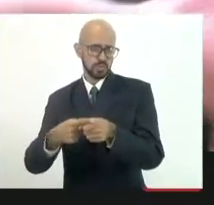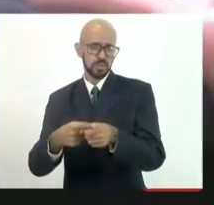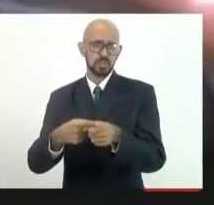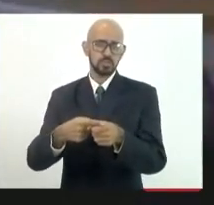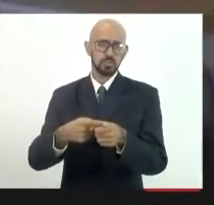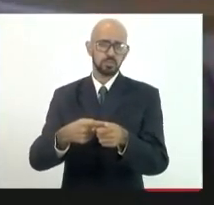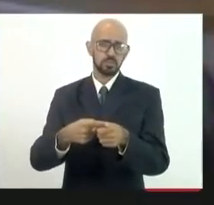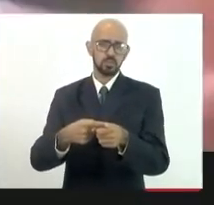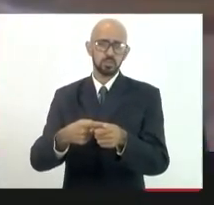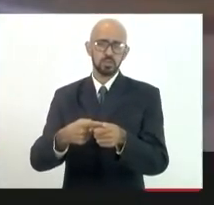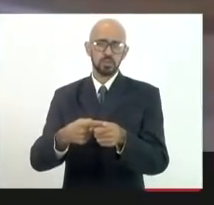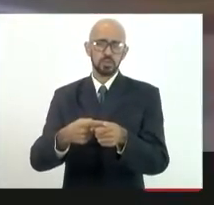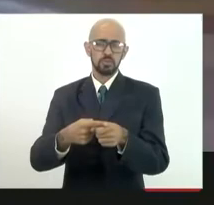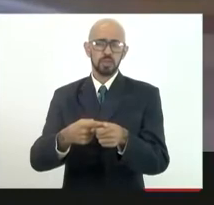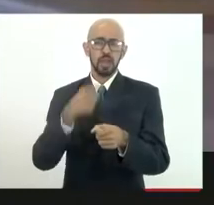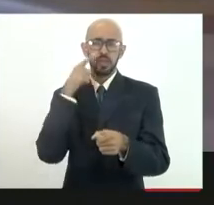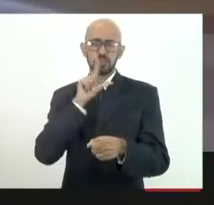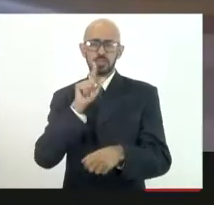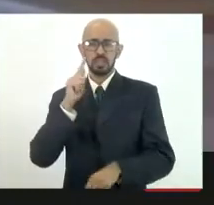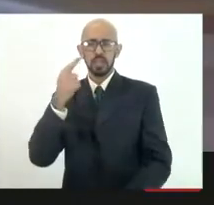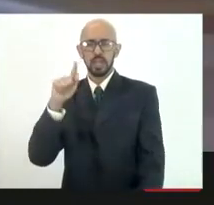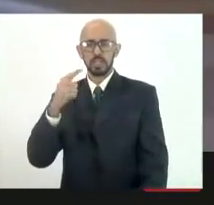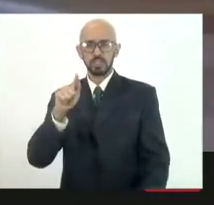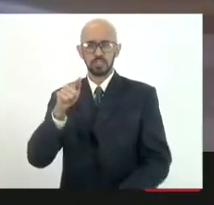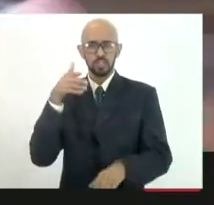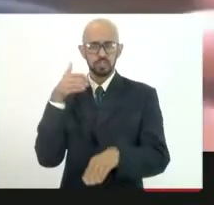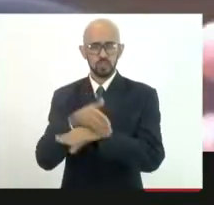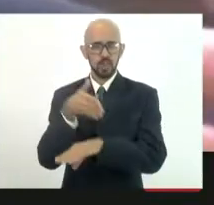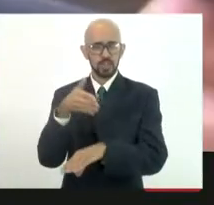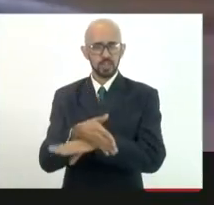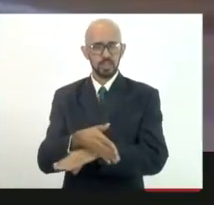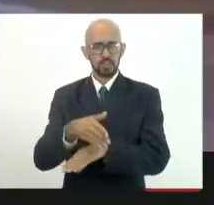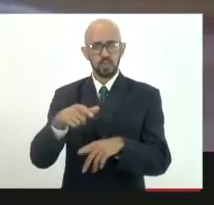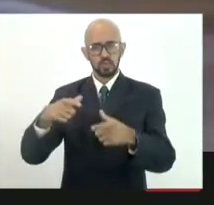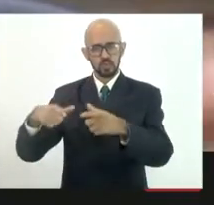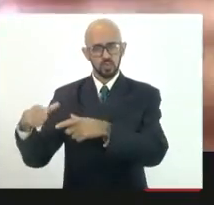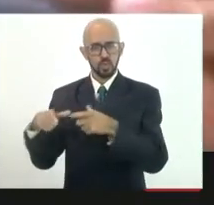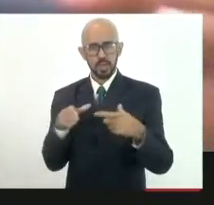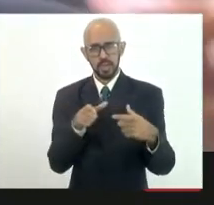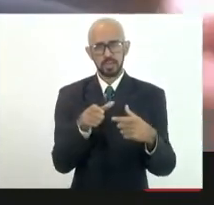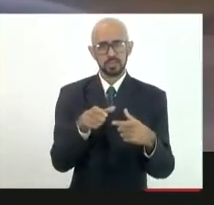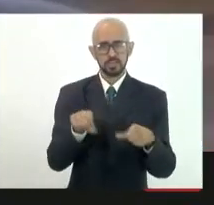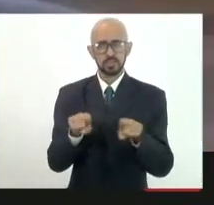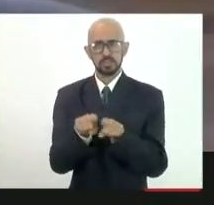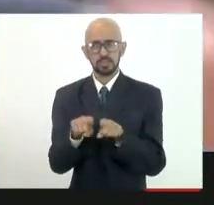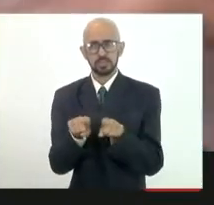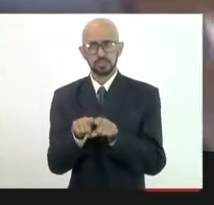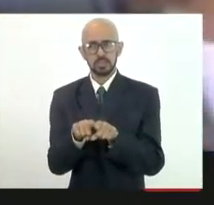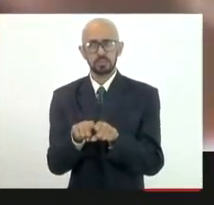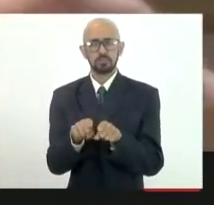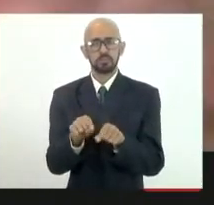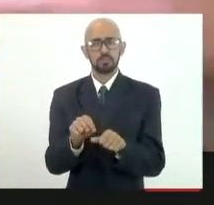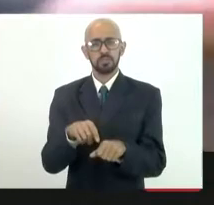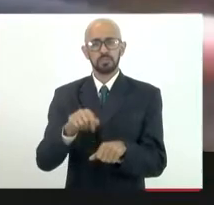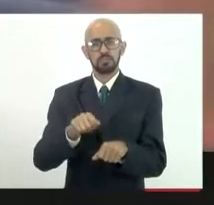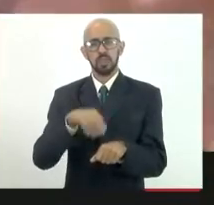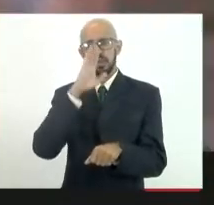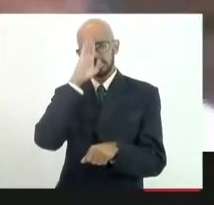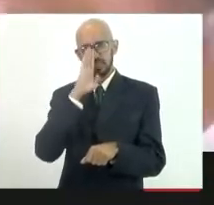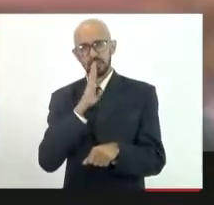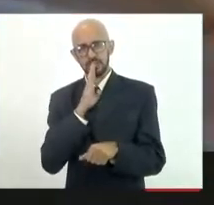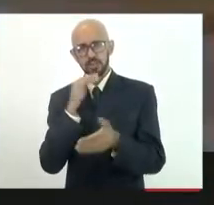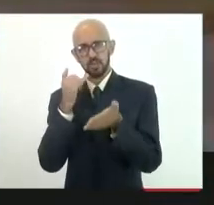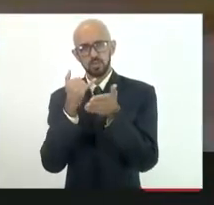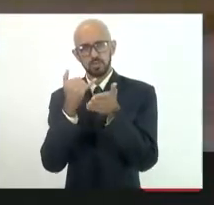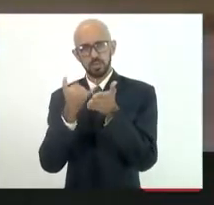pública para garantir o acesso aos seus espaços, passando por essa questão da imunidade tributária, educação e cultura,